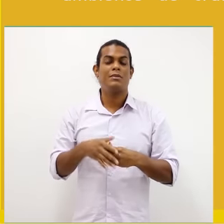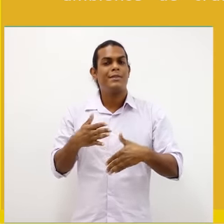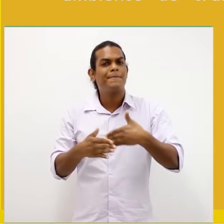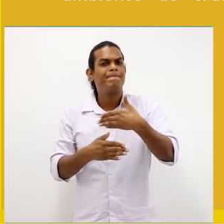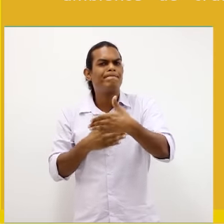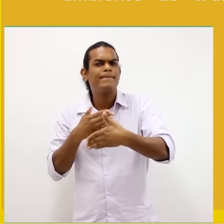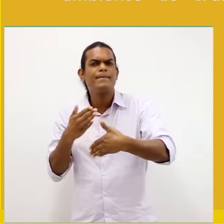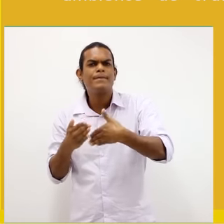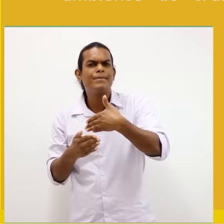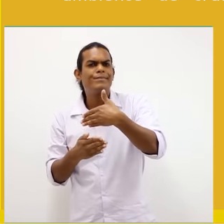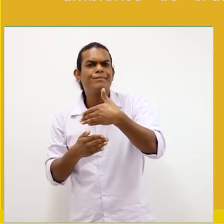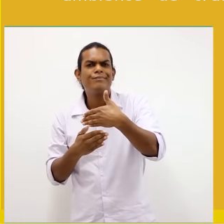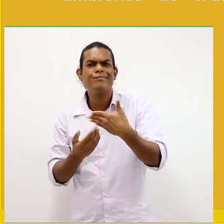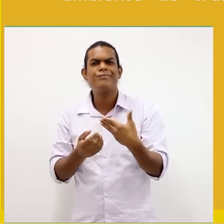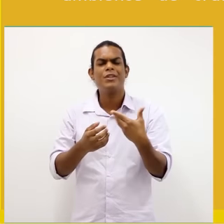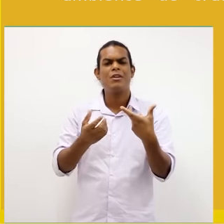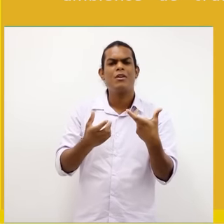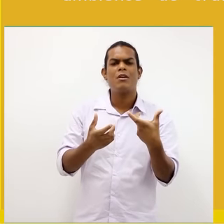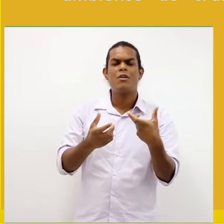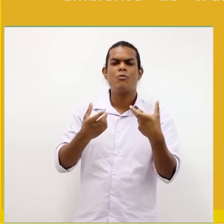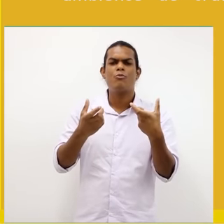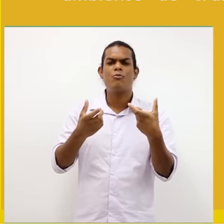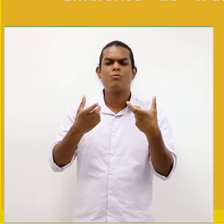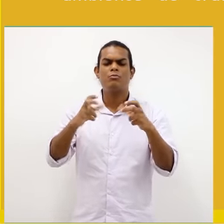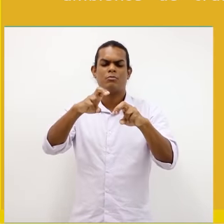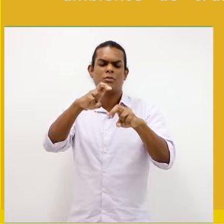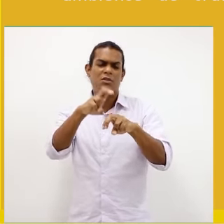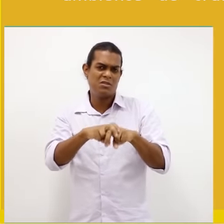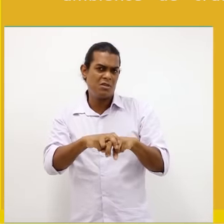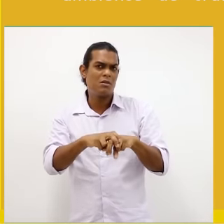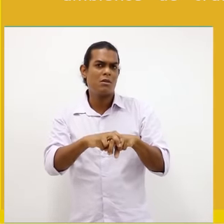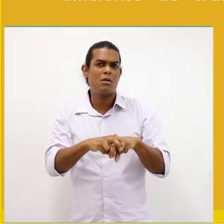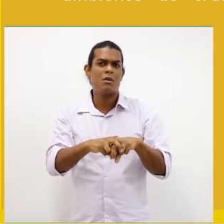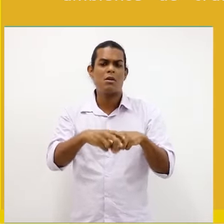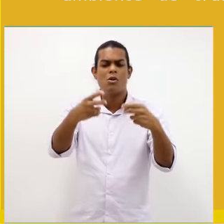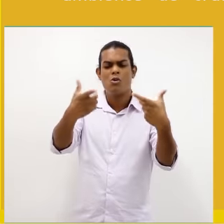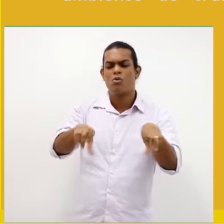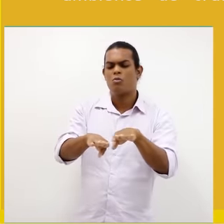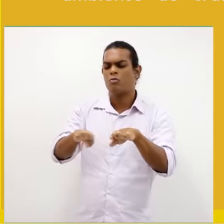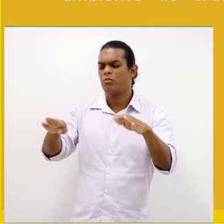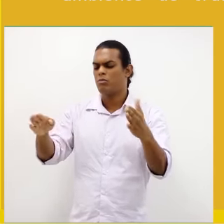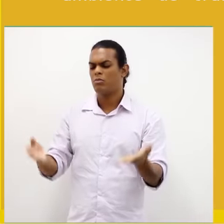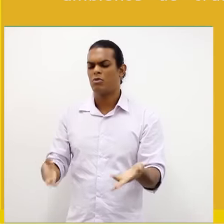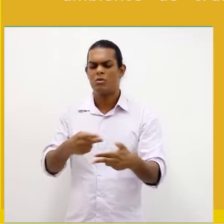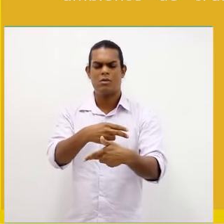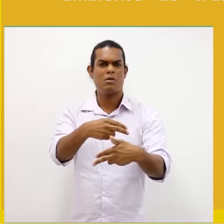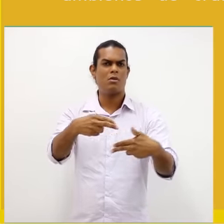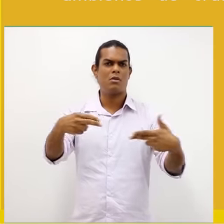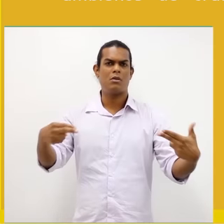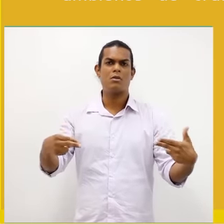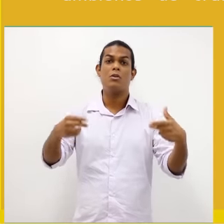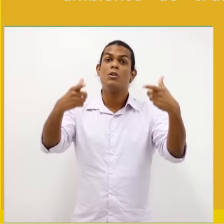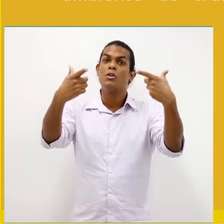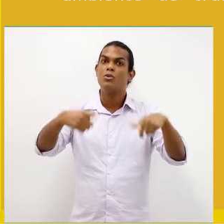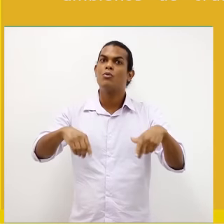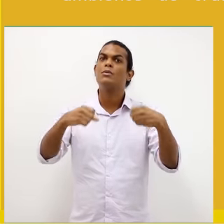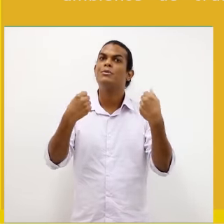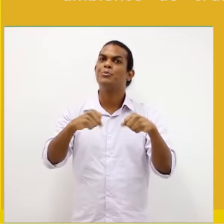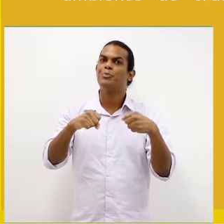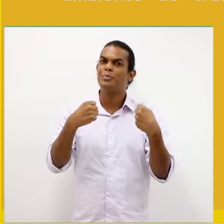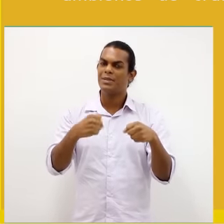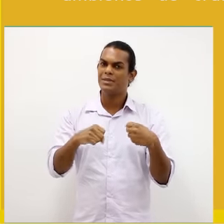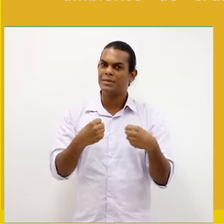às condições ergonômicas determinantes de adaptabilidade que o ambiente do trabalho tem que oferecer, deve manter